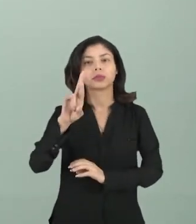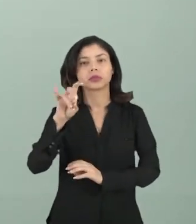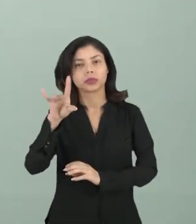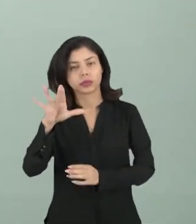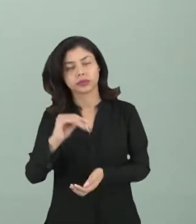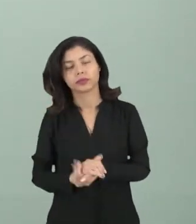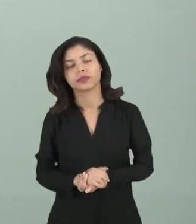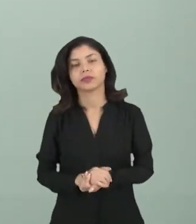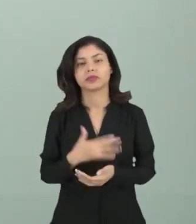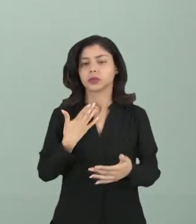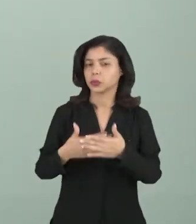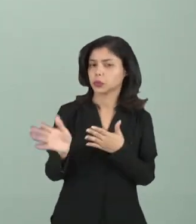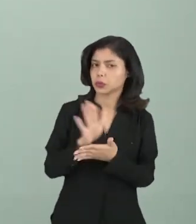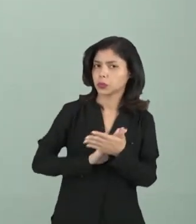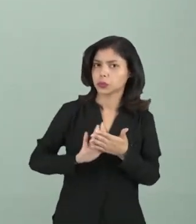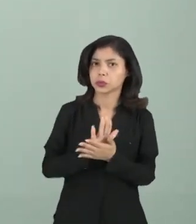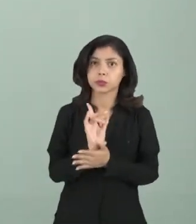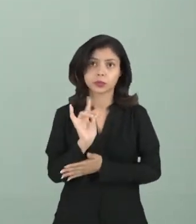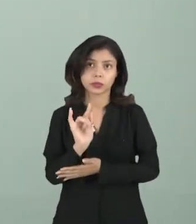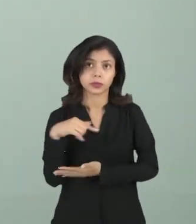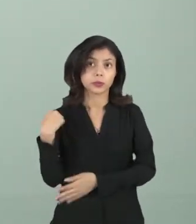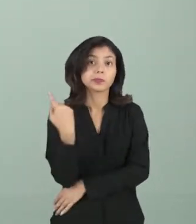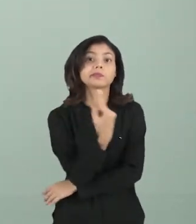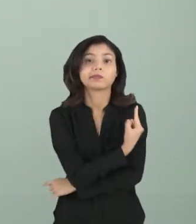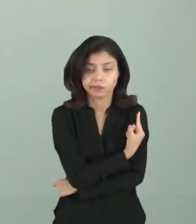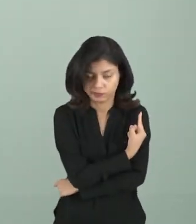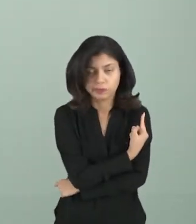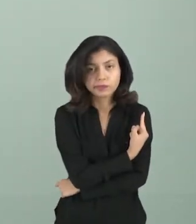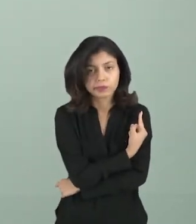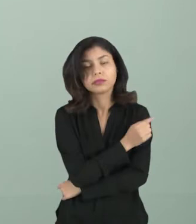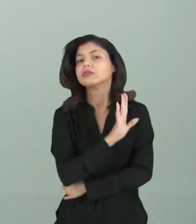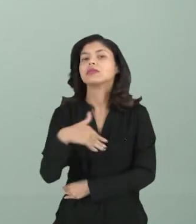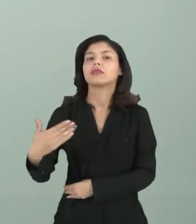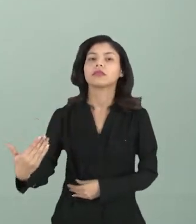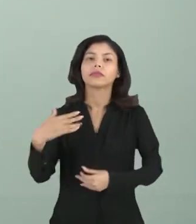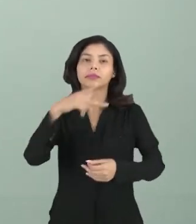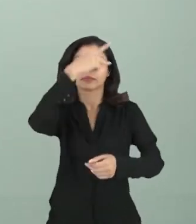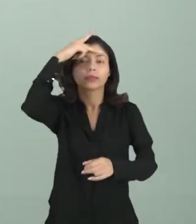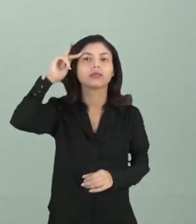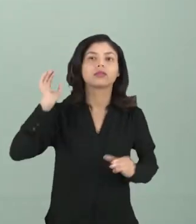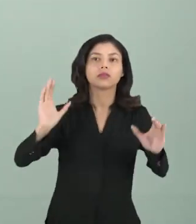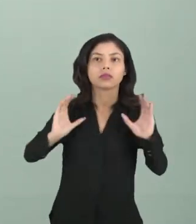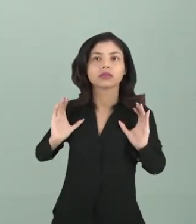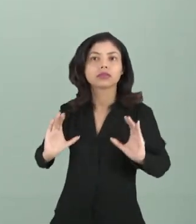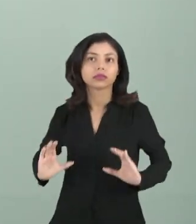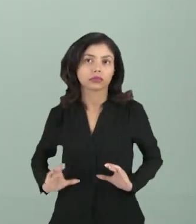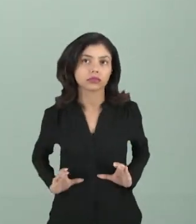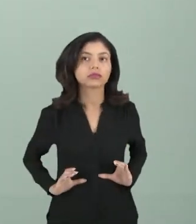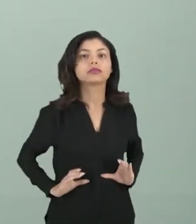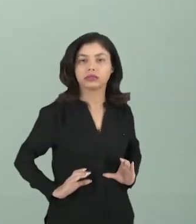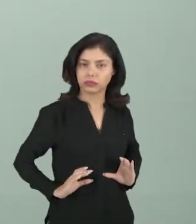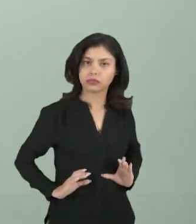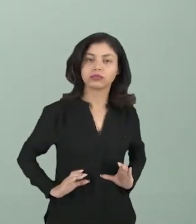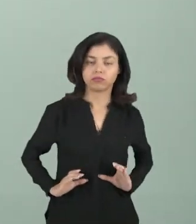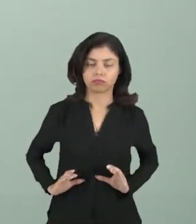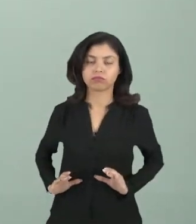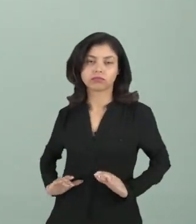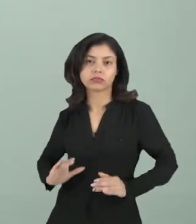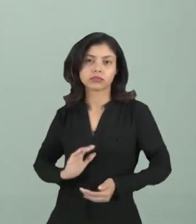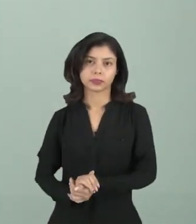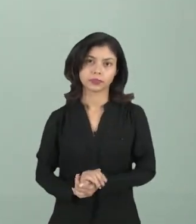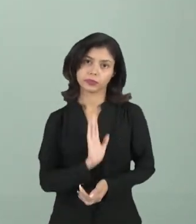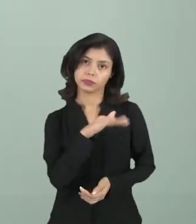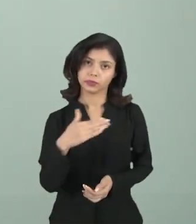sociedade civil nada mais é do que nós, enquanto indivíduos, pessoas, enquanto